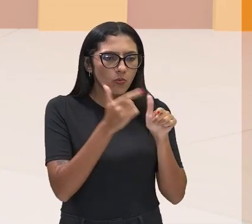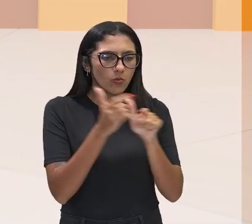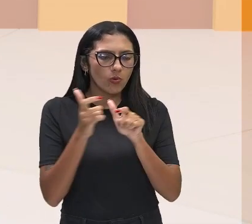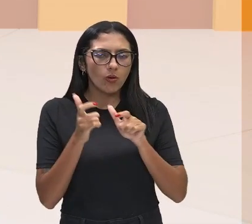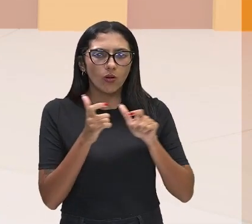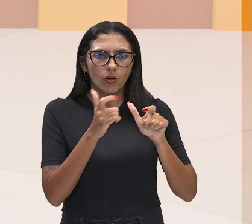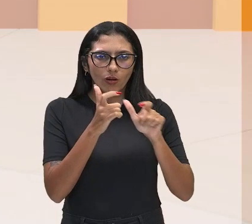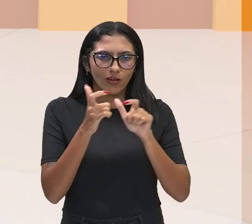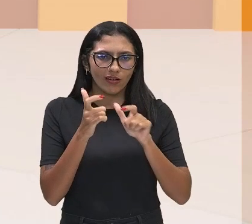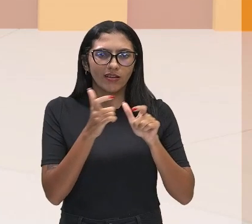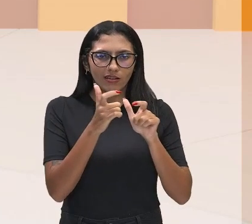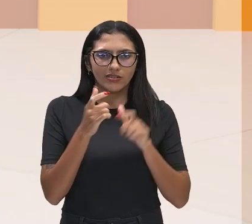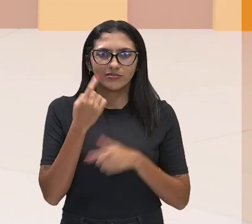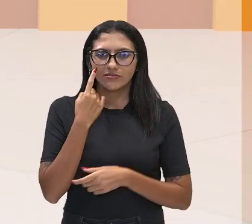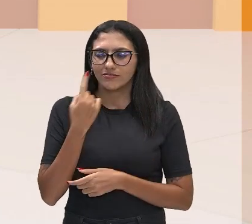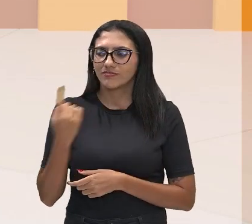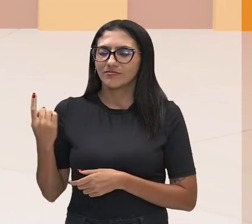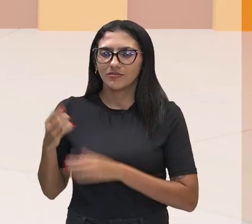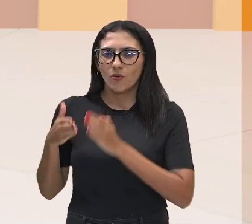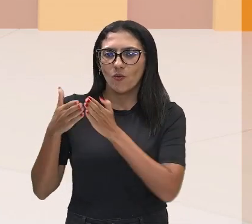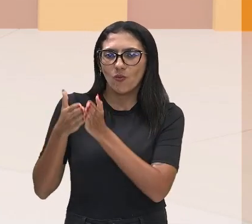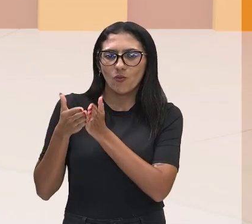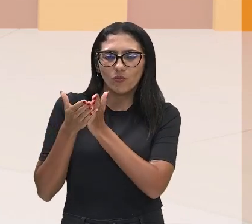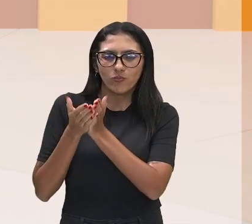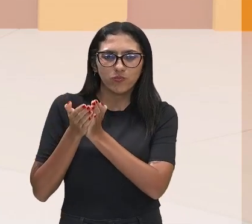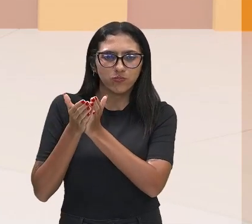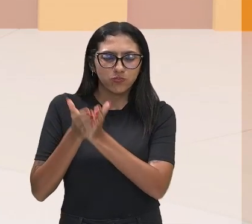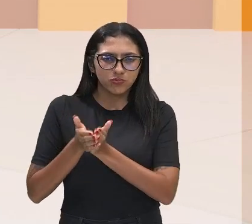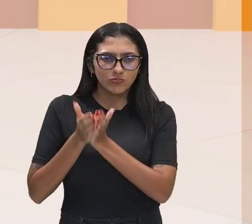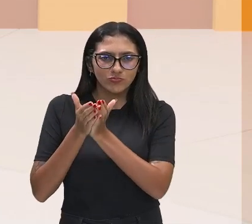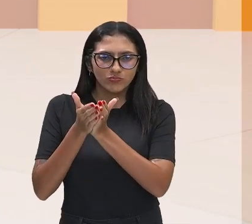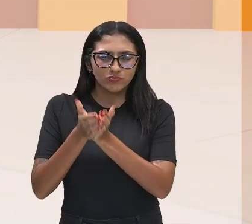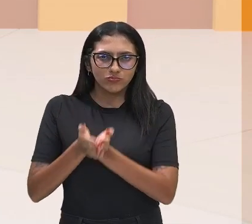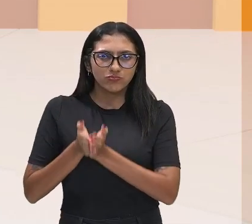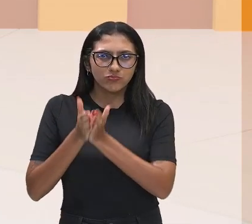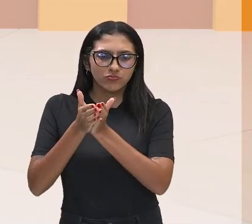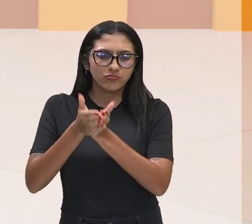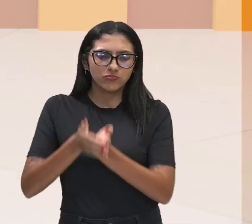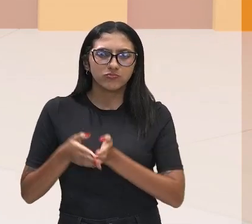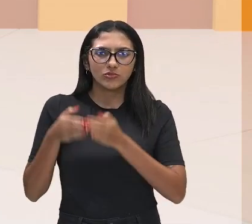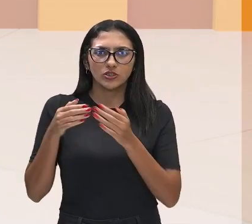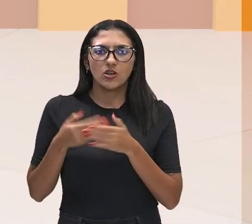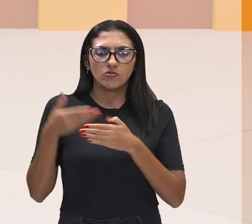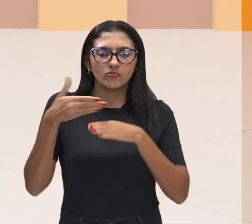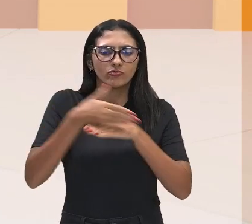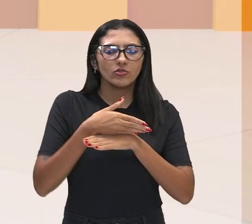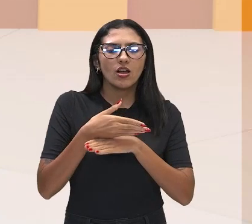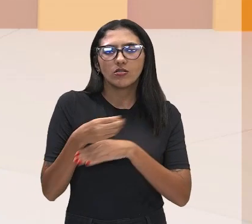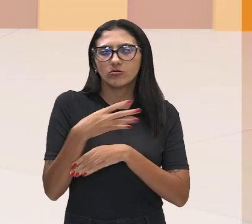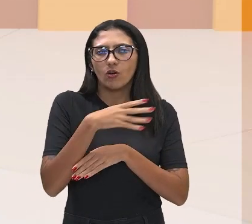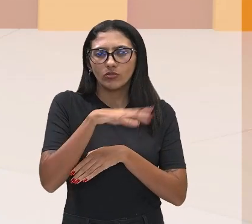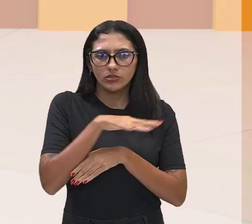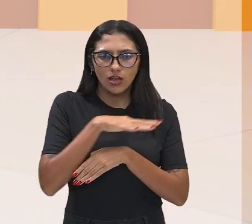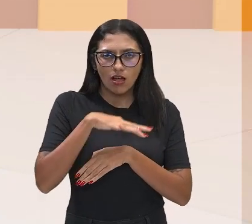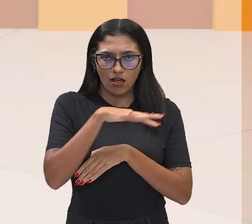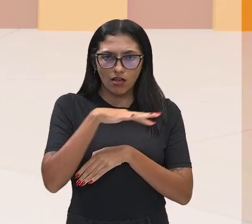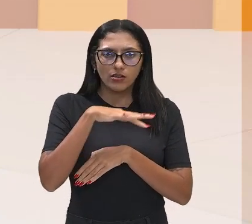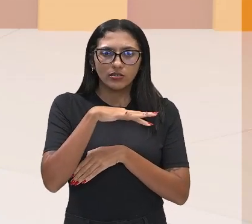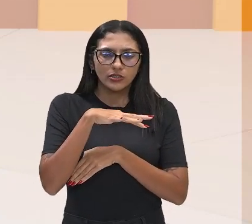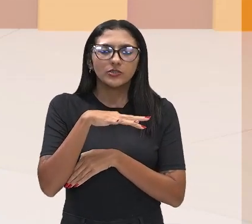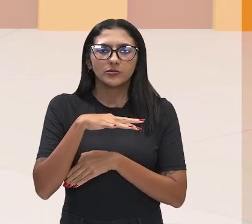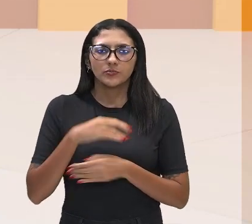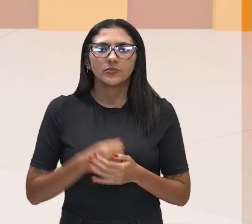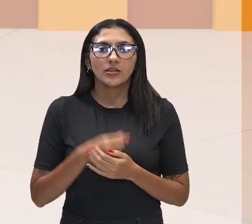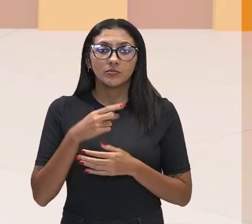temos aqui a caravela, e buscar esse processo de colonização de novos territórios, fez com que houvesse aí um marco